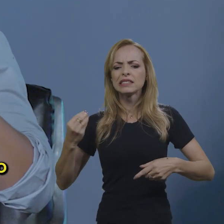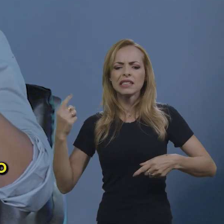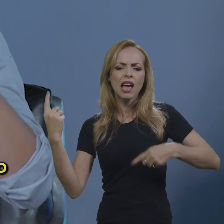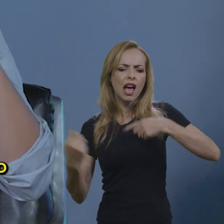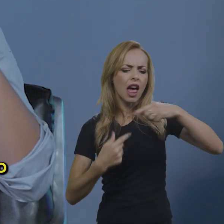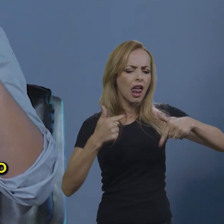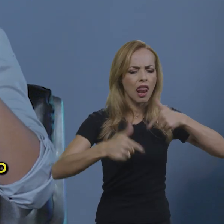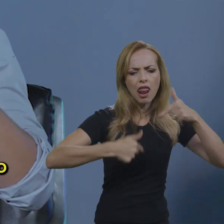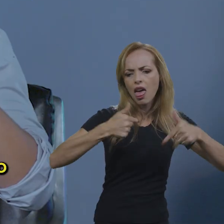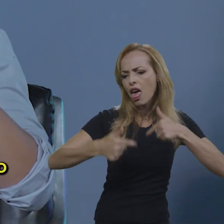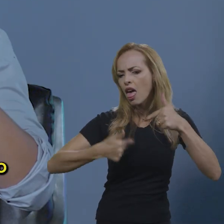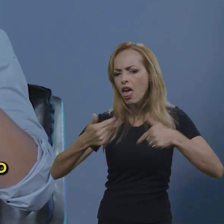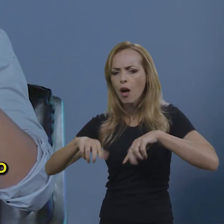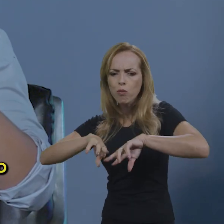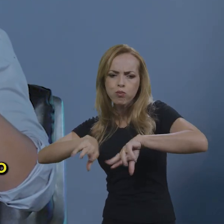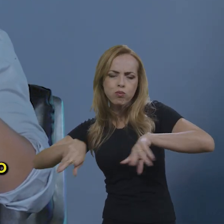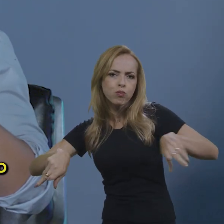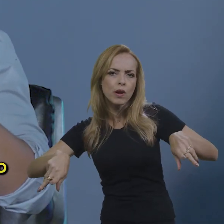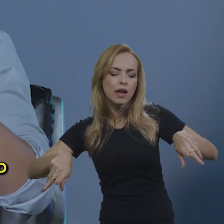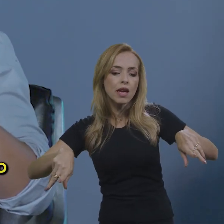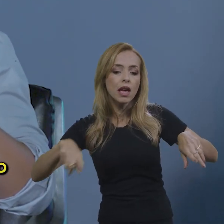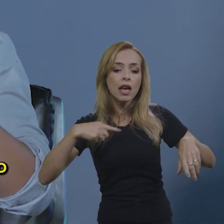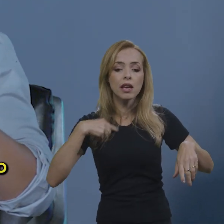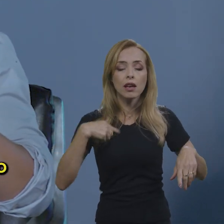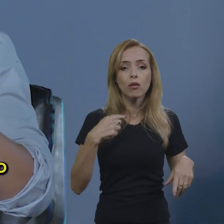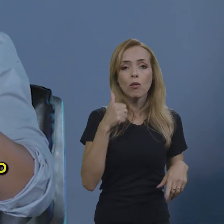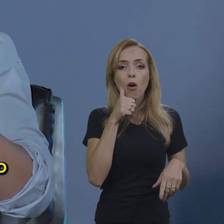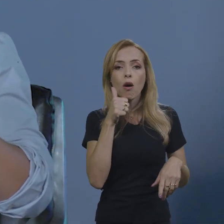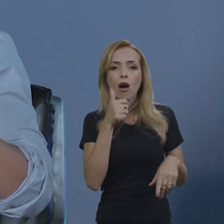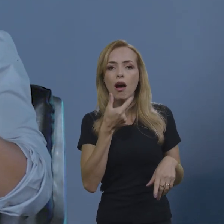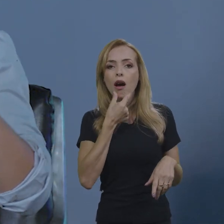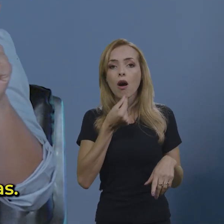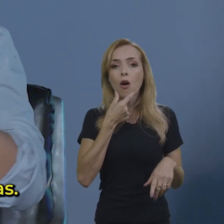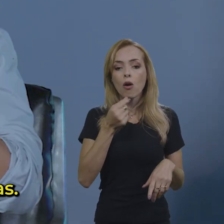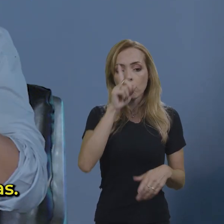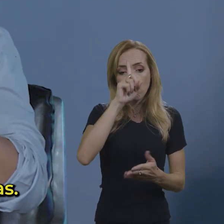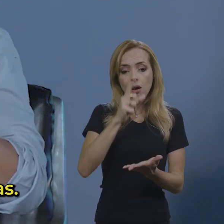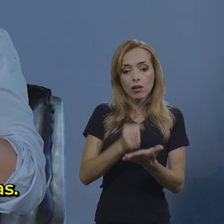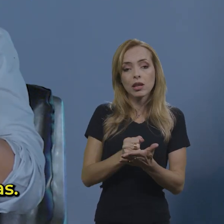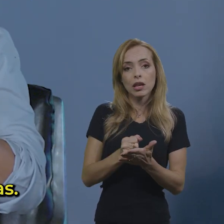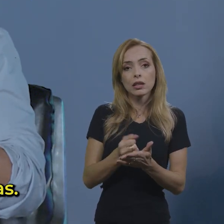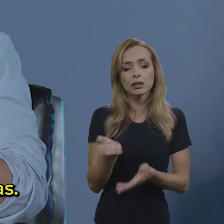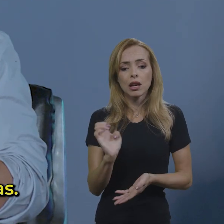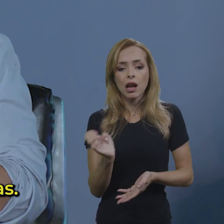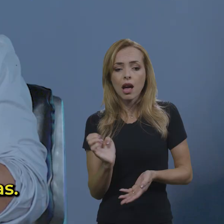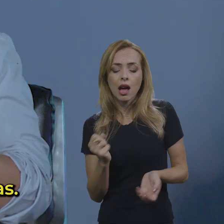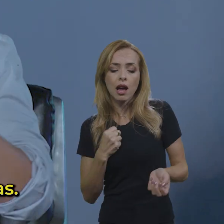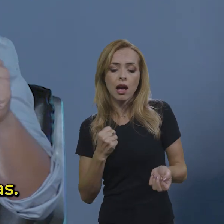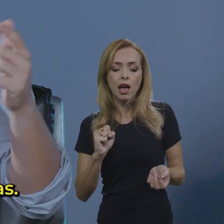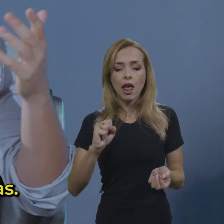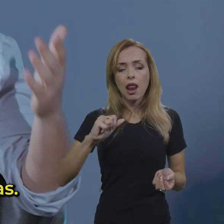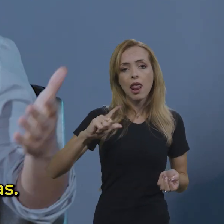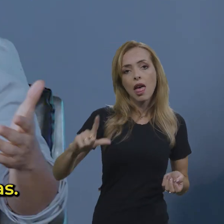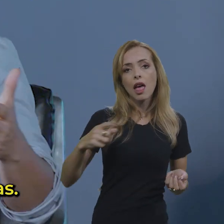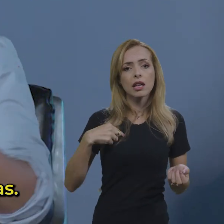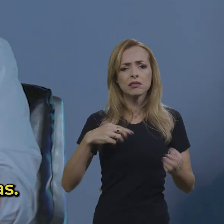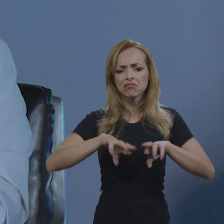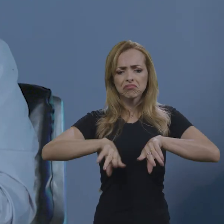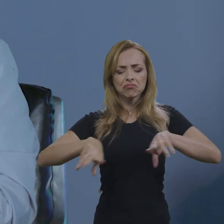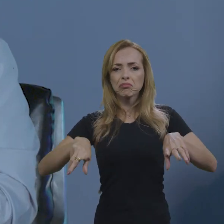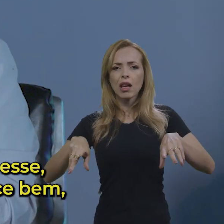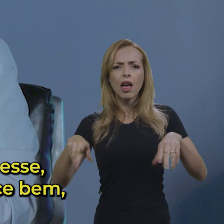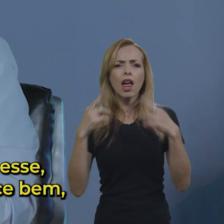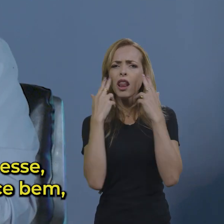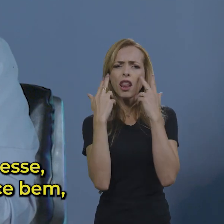coisa e a sexualidade, ela está sendo ali manifestada e exercida numa fração pequena dos nossos dias, das nossas